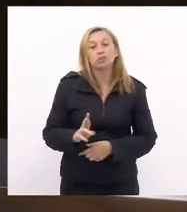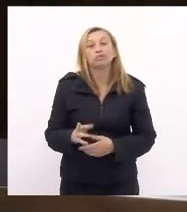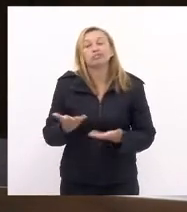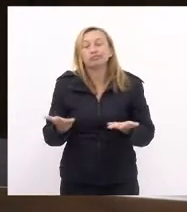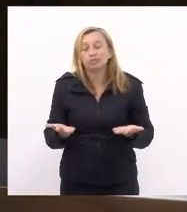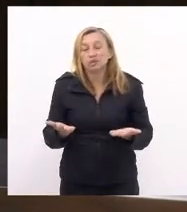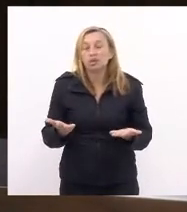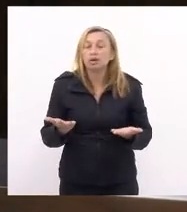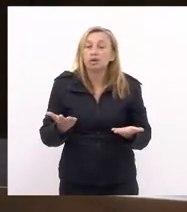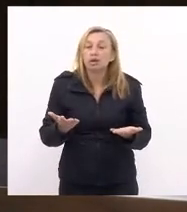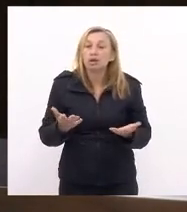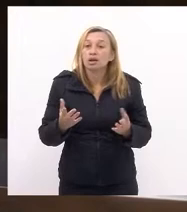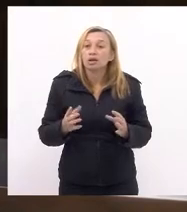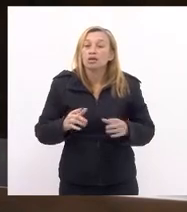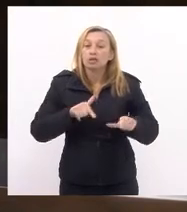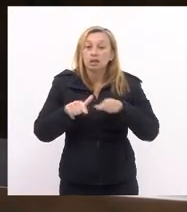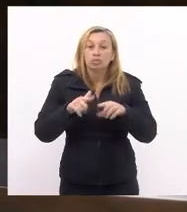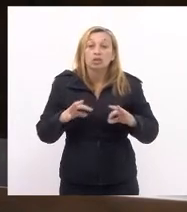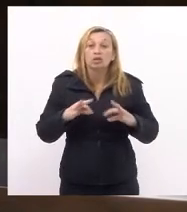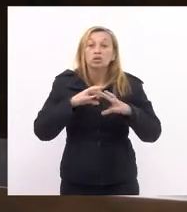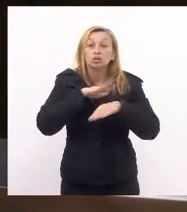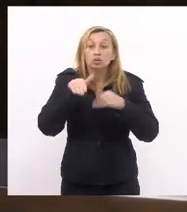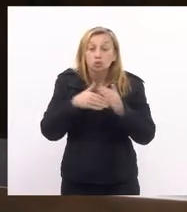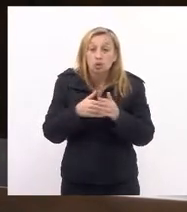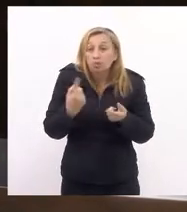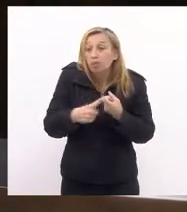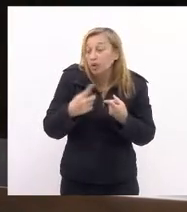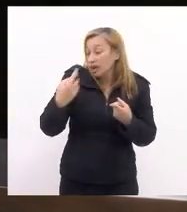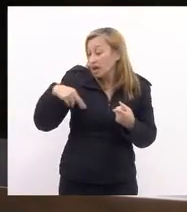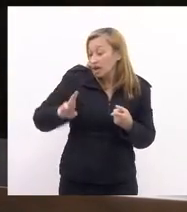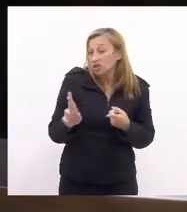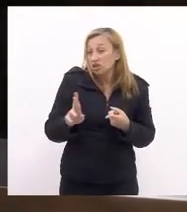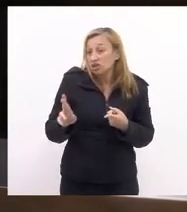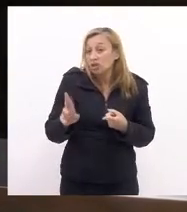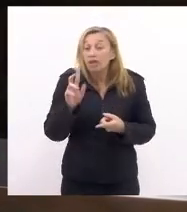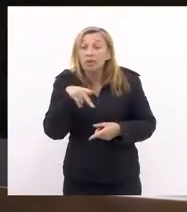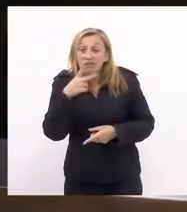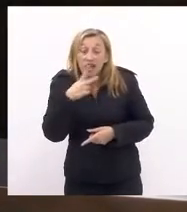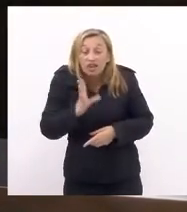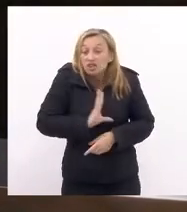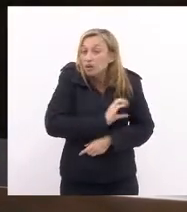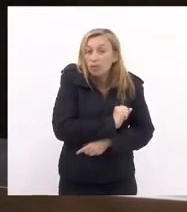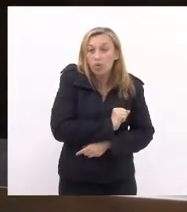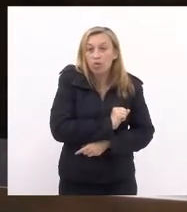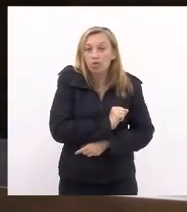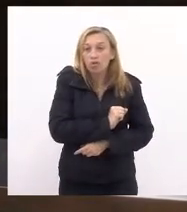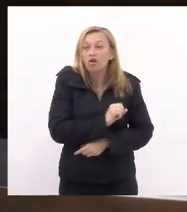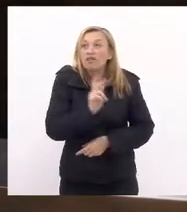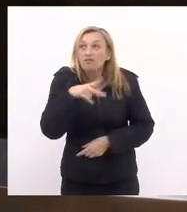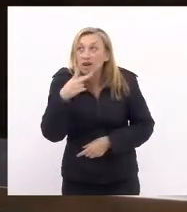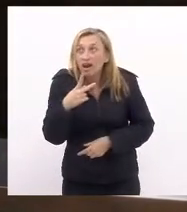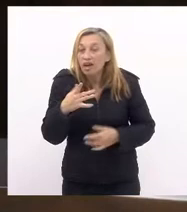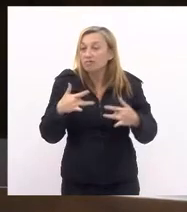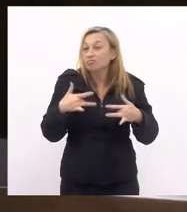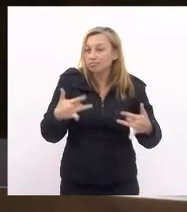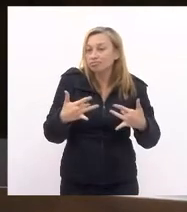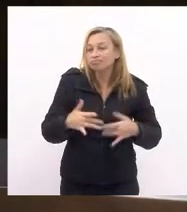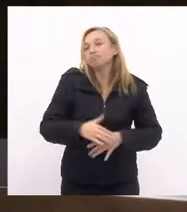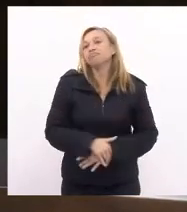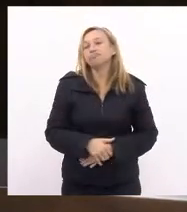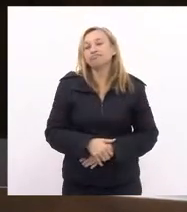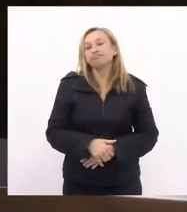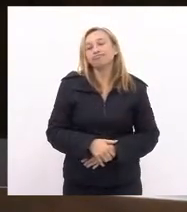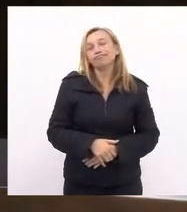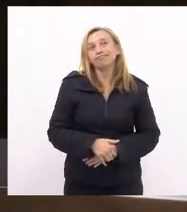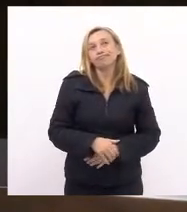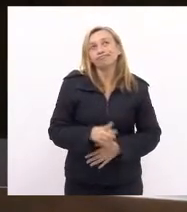ser dever de todos, porque religião é exatamente para falar de amor, para falar de fraternidade. E